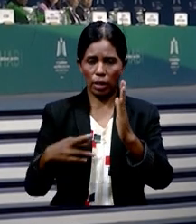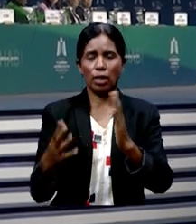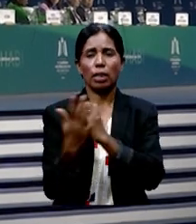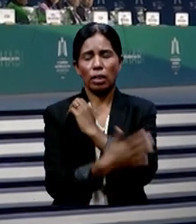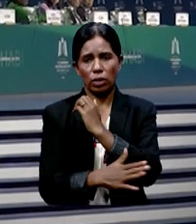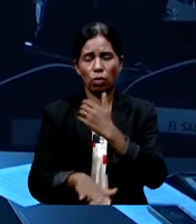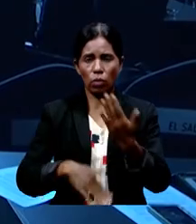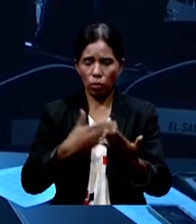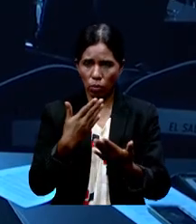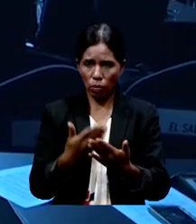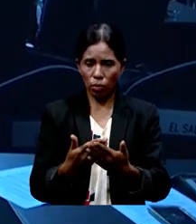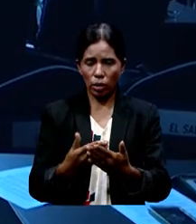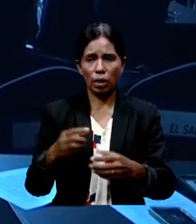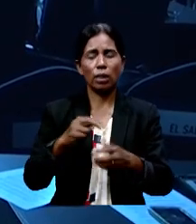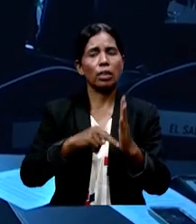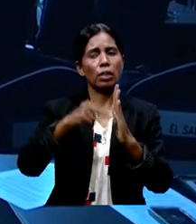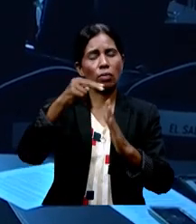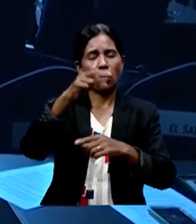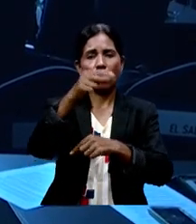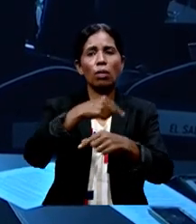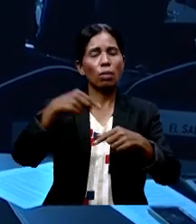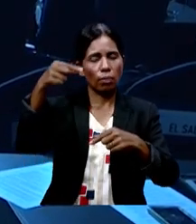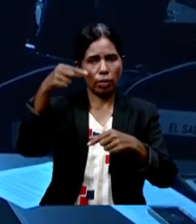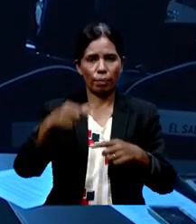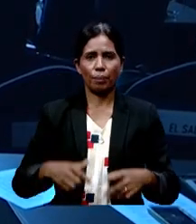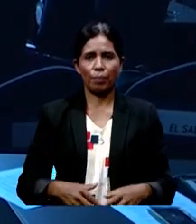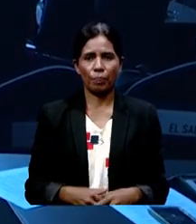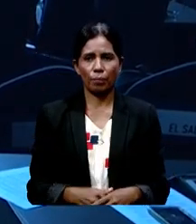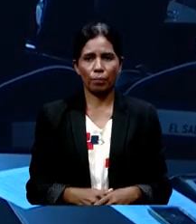ia nivel global ka basic nivel global. Aderi Tusimenes, LGMN.